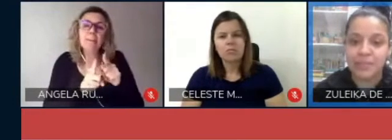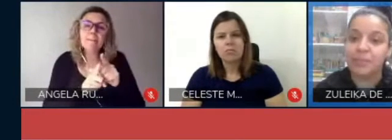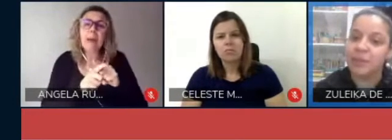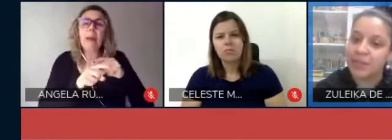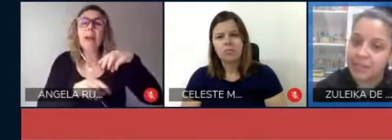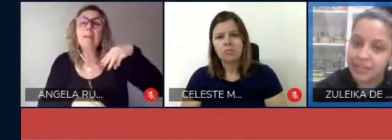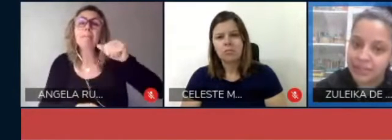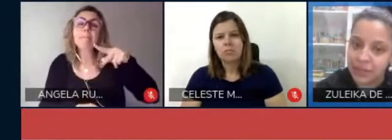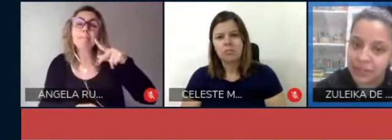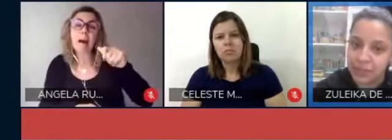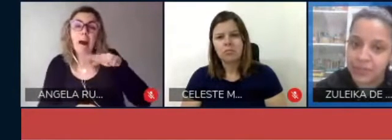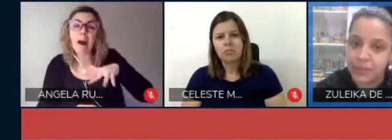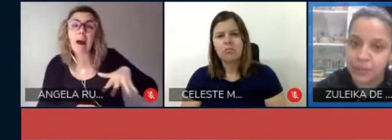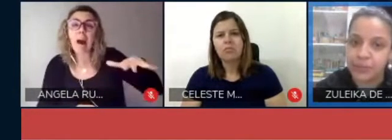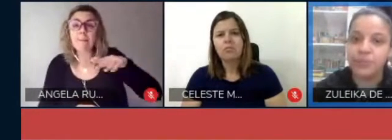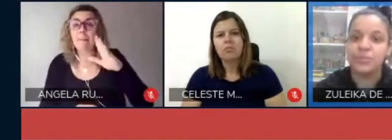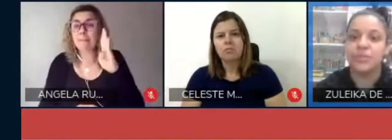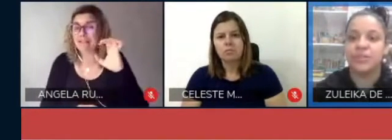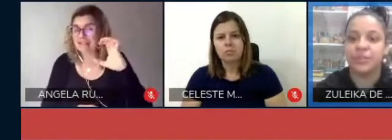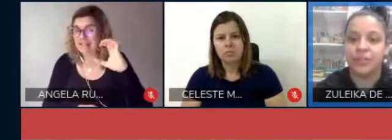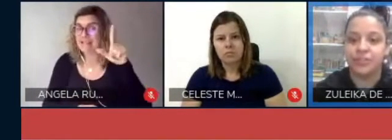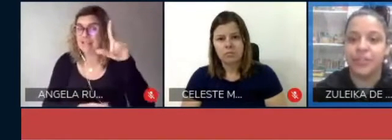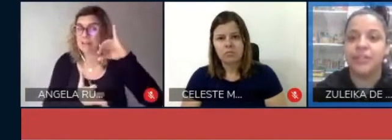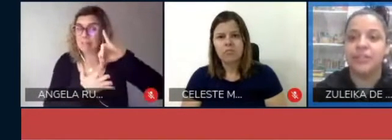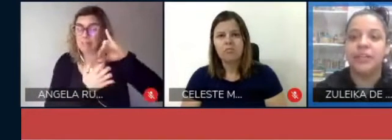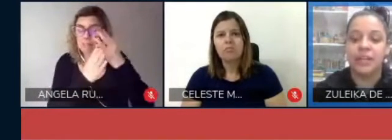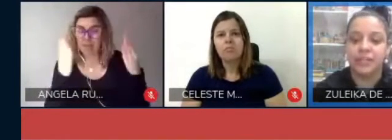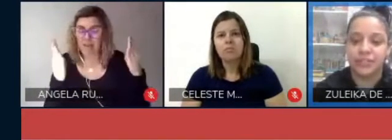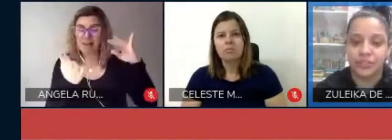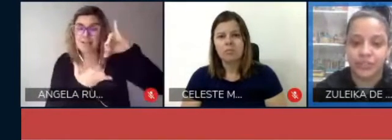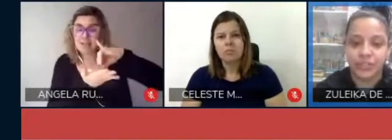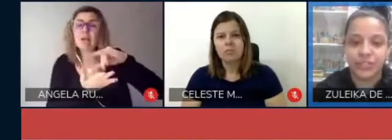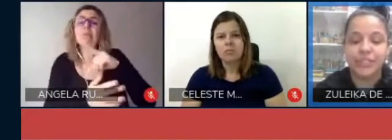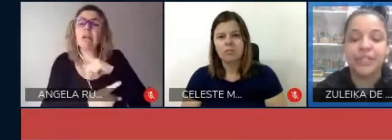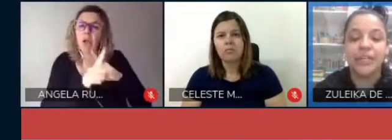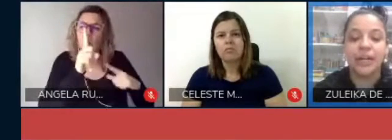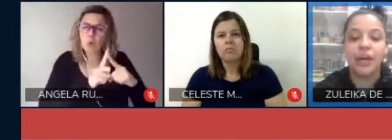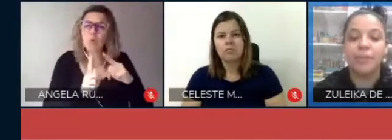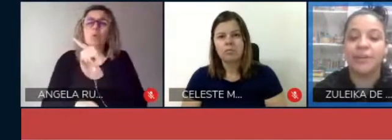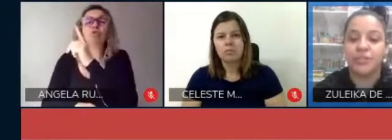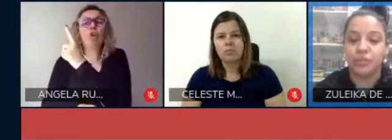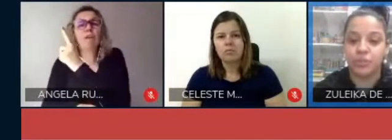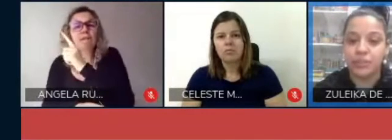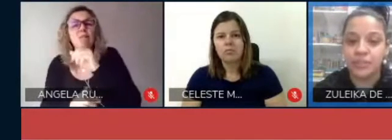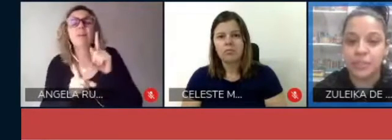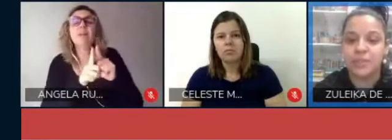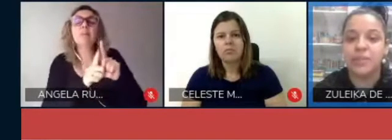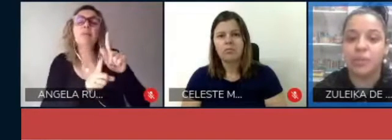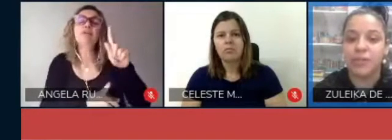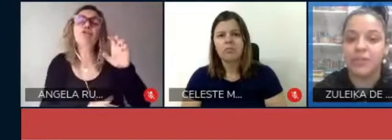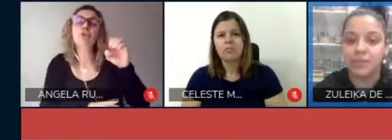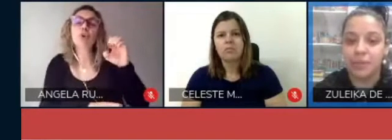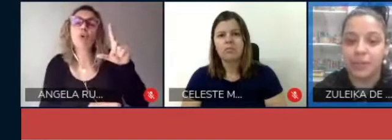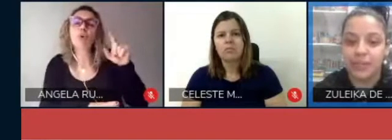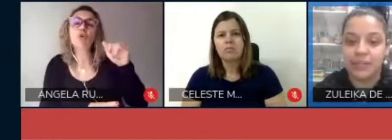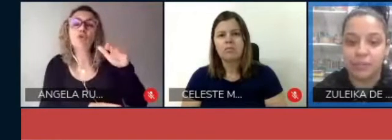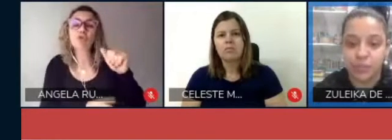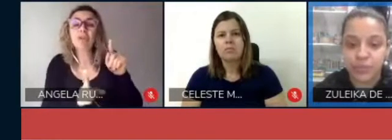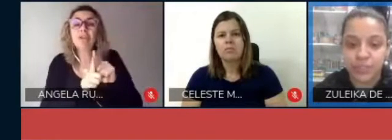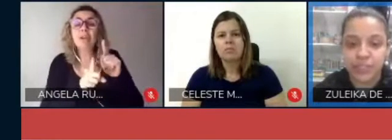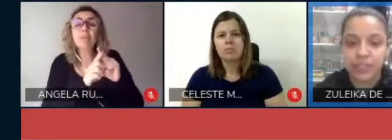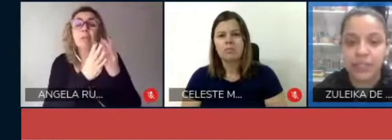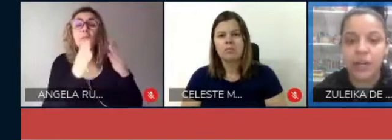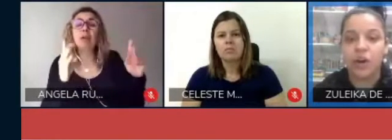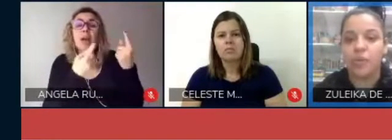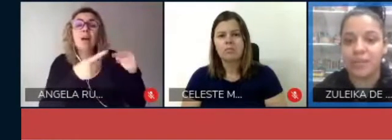de mapas, na Biblioteca Central temos alguns, na geografia, na geologia, partituras, especialmente na